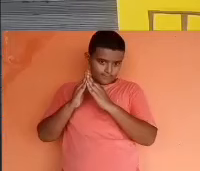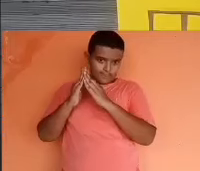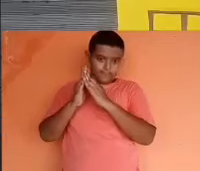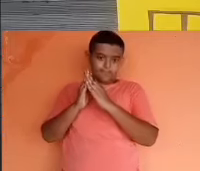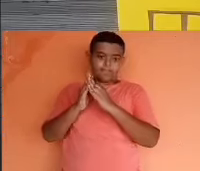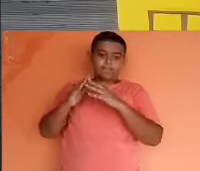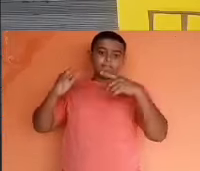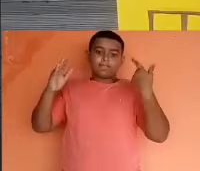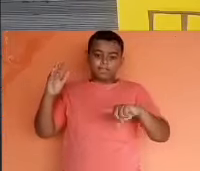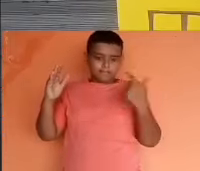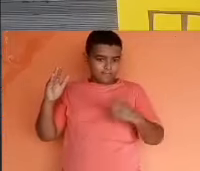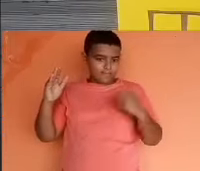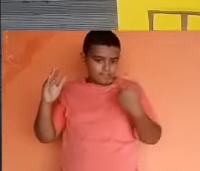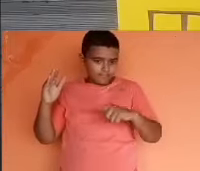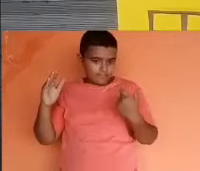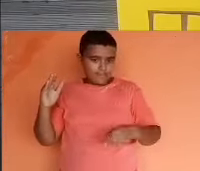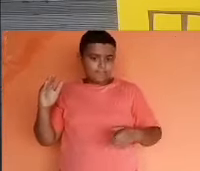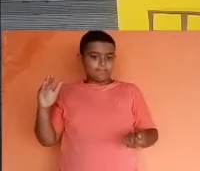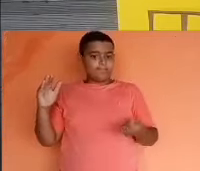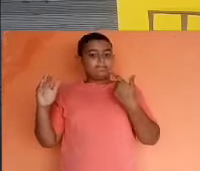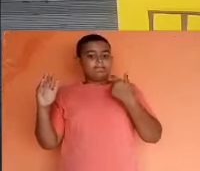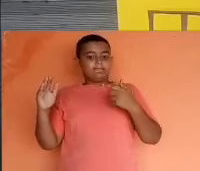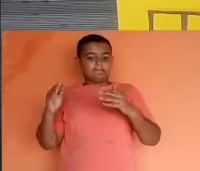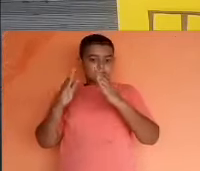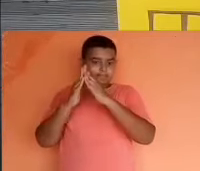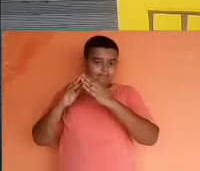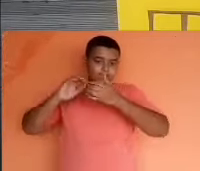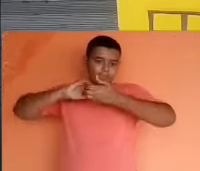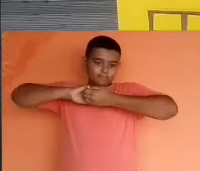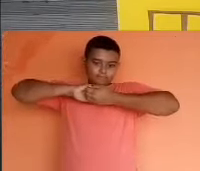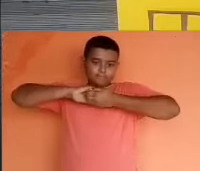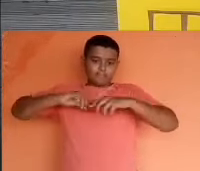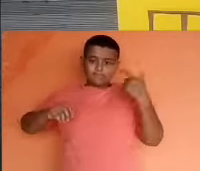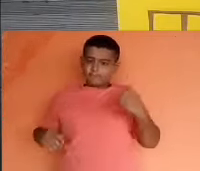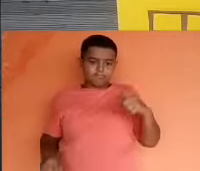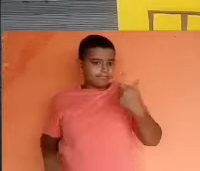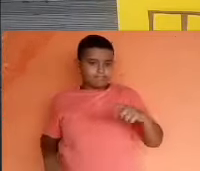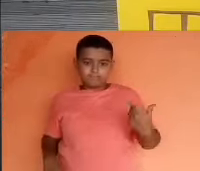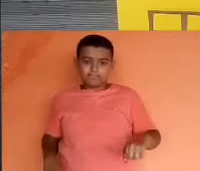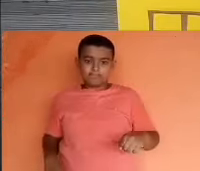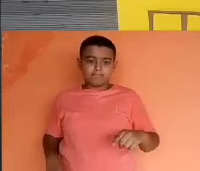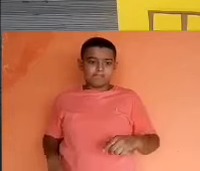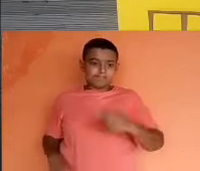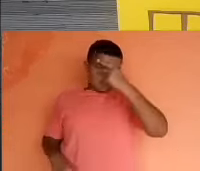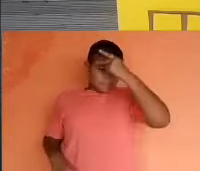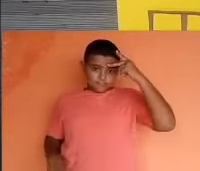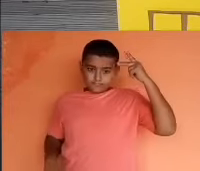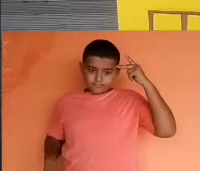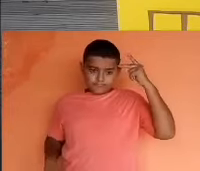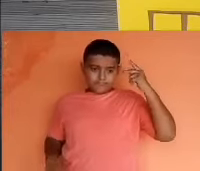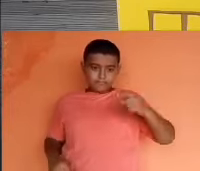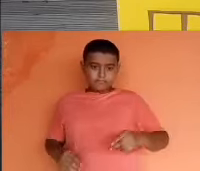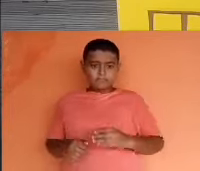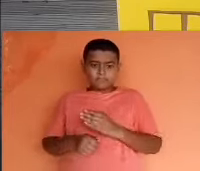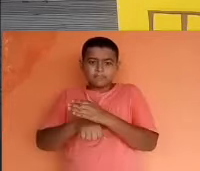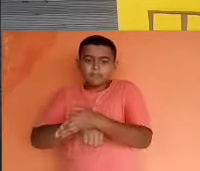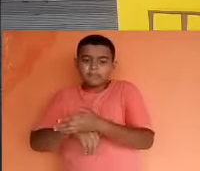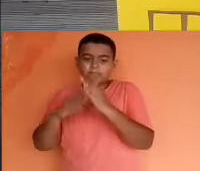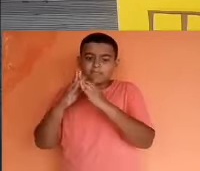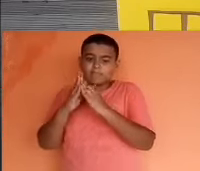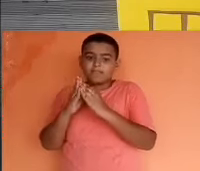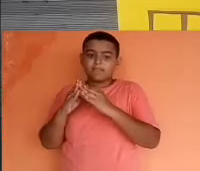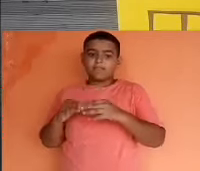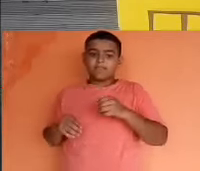estrada, não tinha teto, não tinha nada, ninguém podia entrar nela,